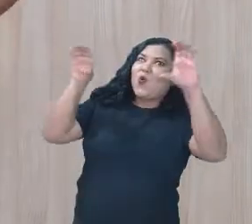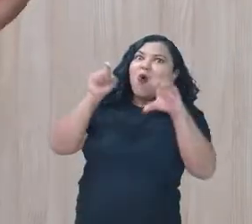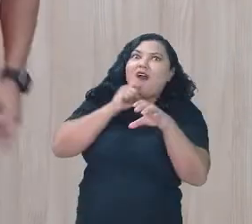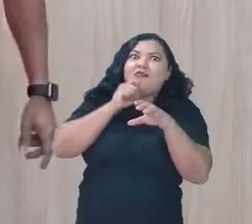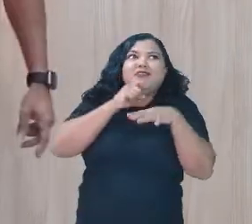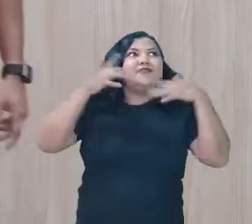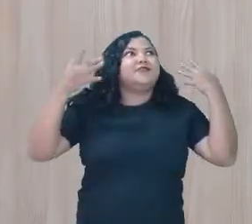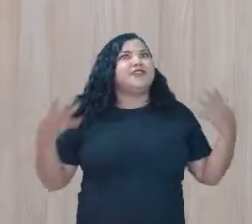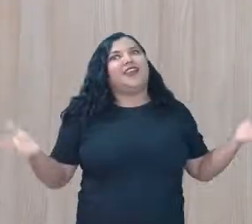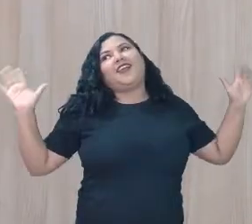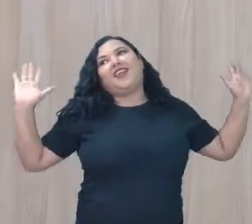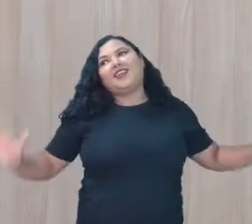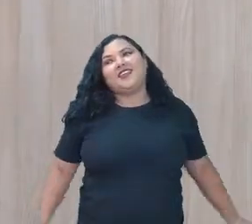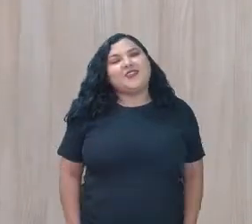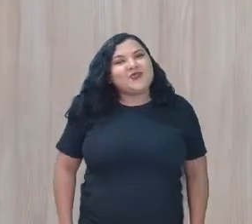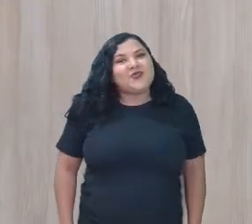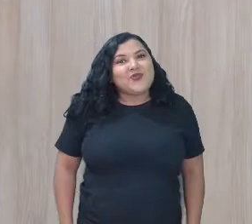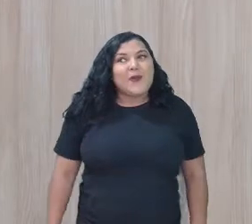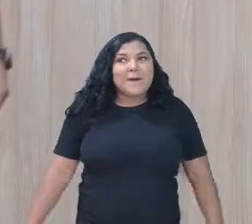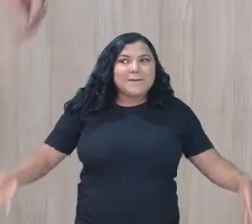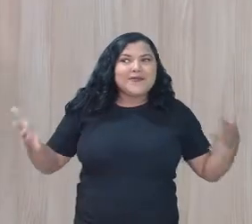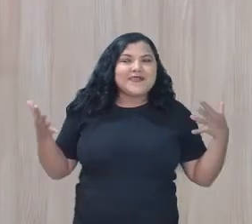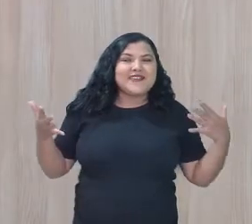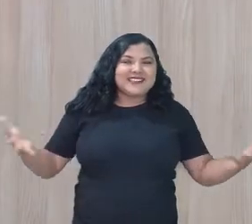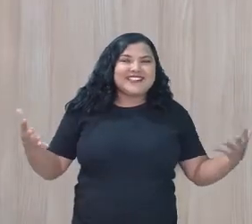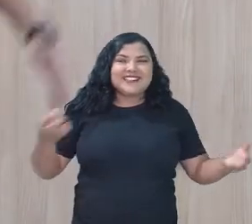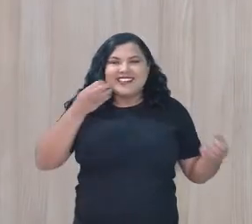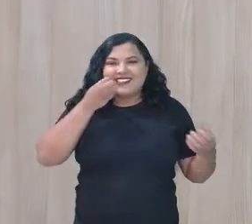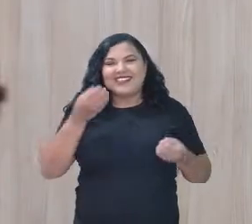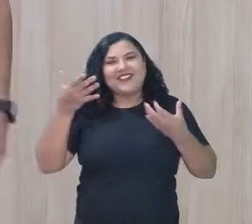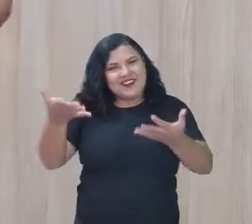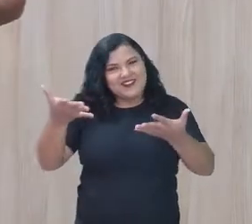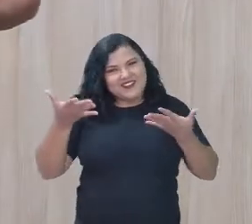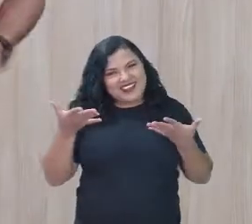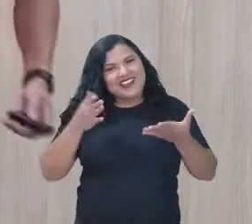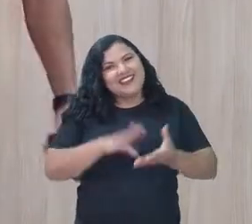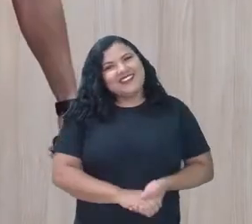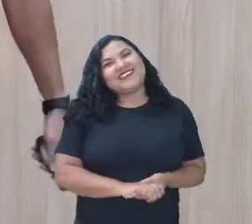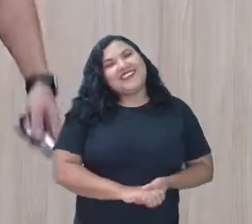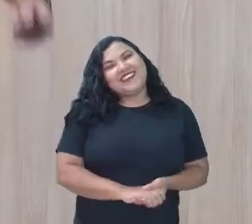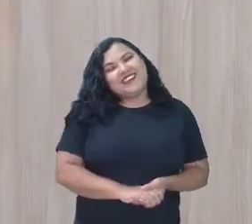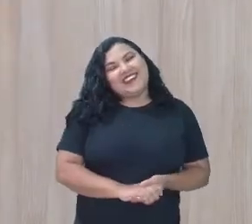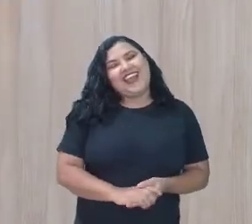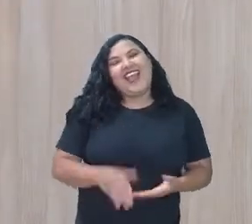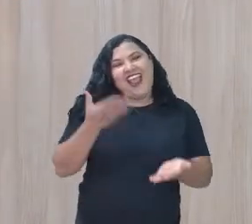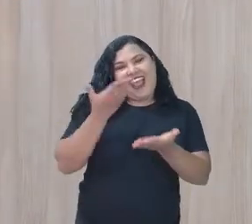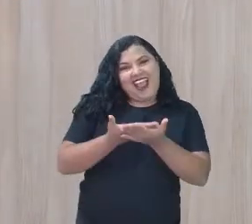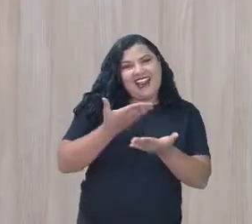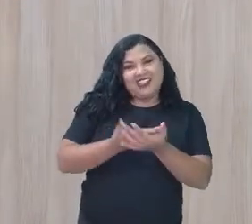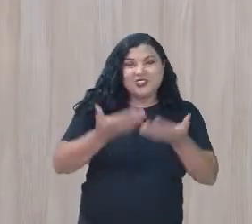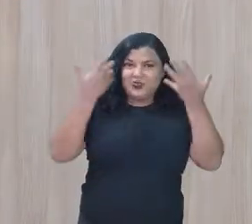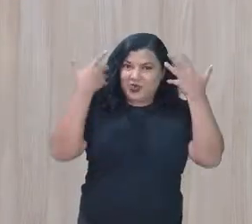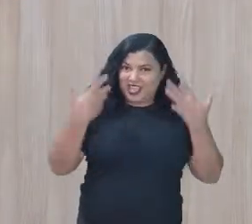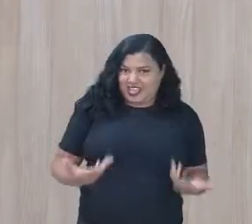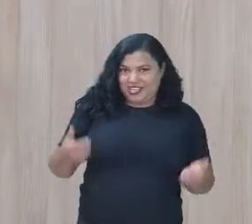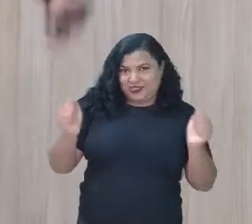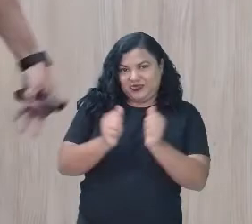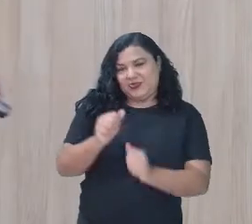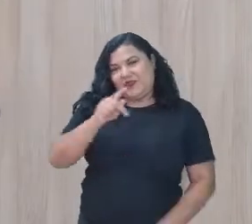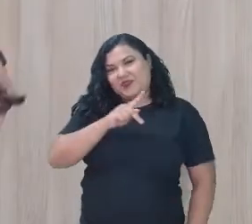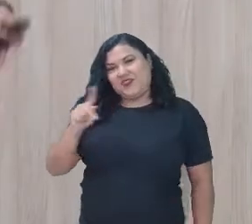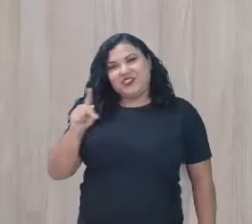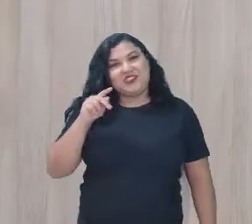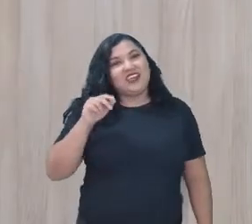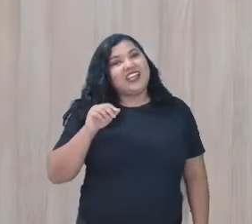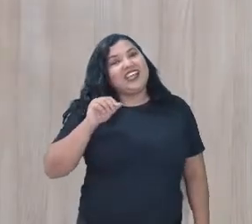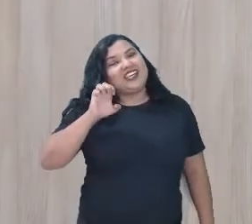jeito. Meu amigo, seja bem-vindo galera a mais uma aula. Estou aqui com a professora